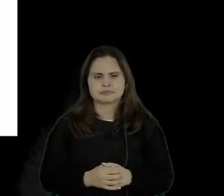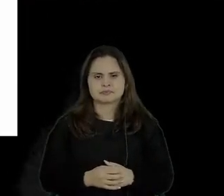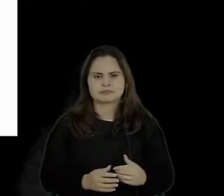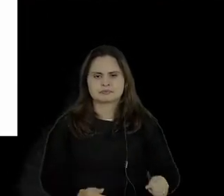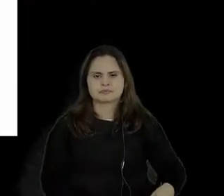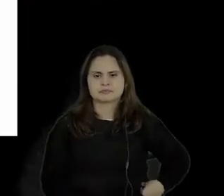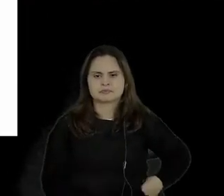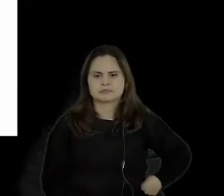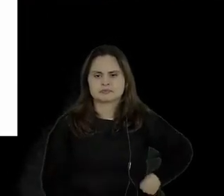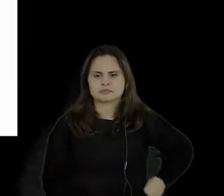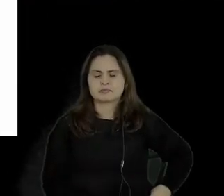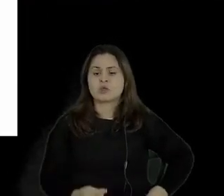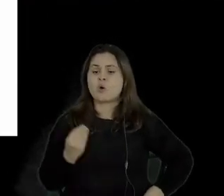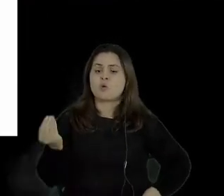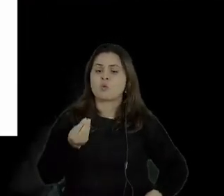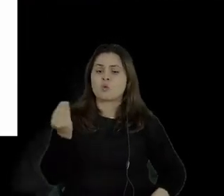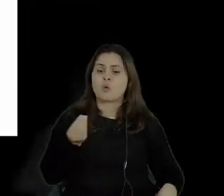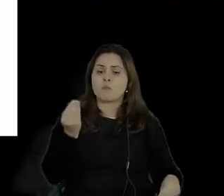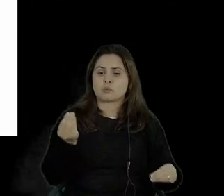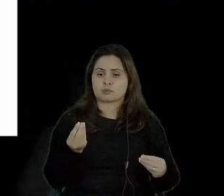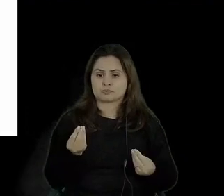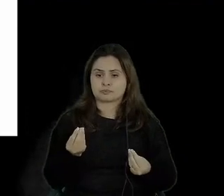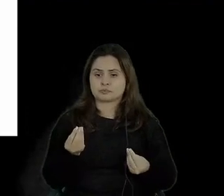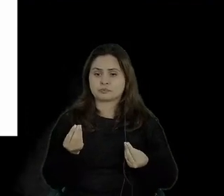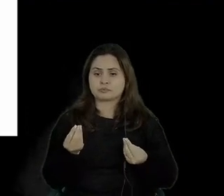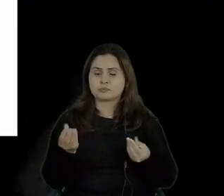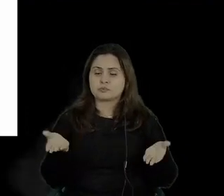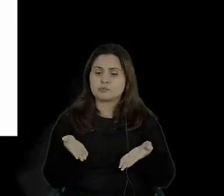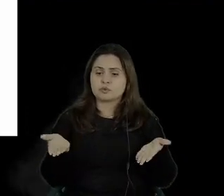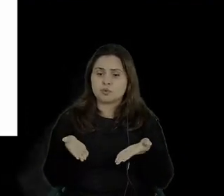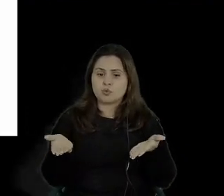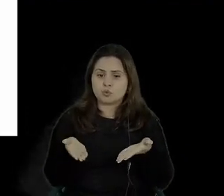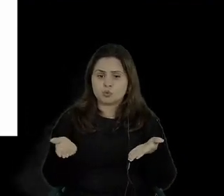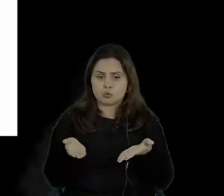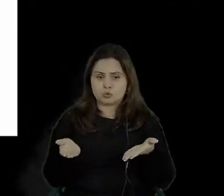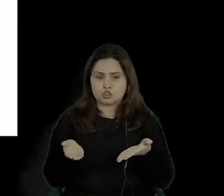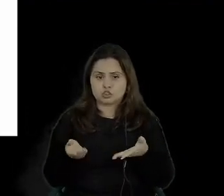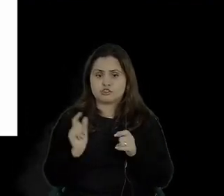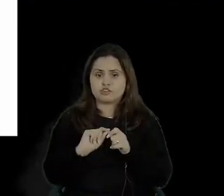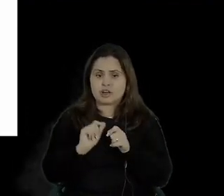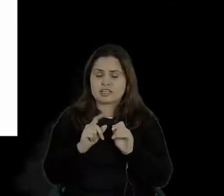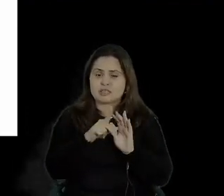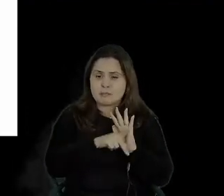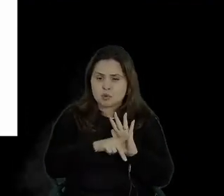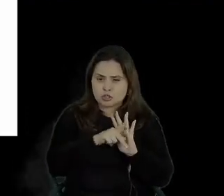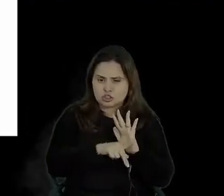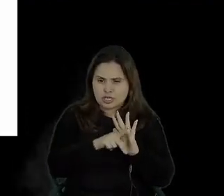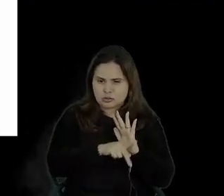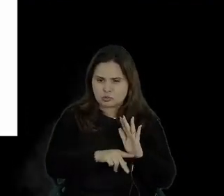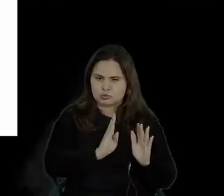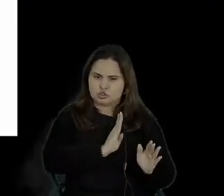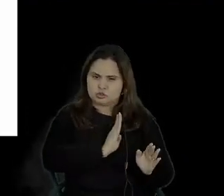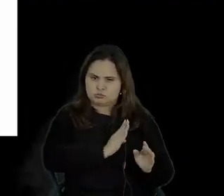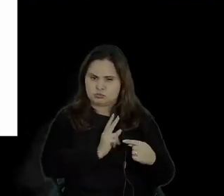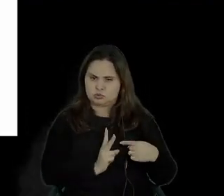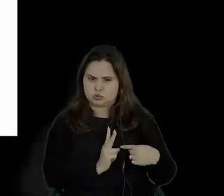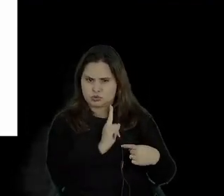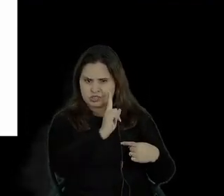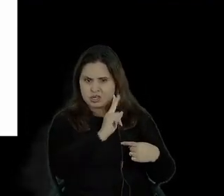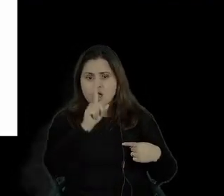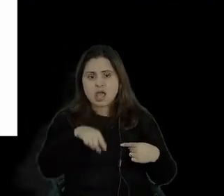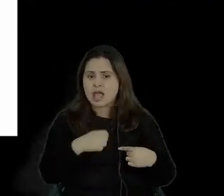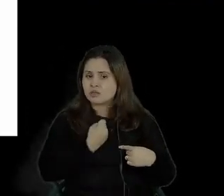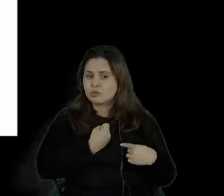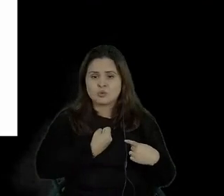Como que hoje nós fazemos projetos de cirurgias cardíacas? Através de métodos numéricos. E o que é esse